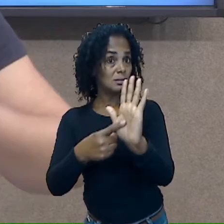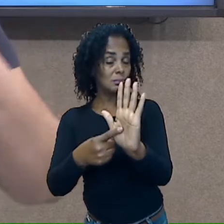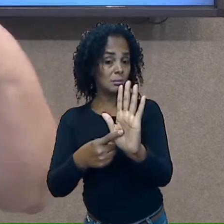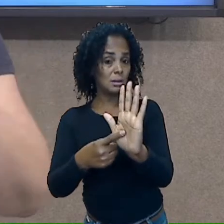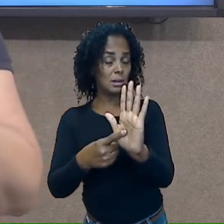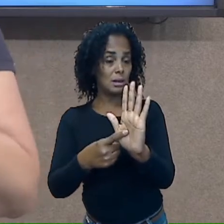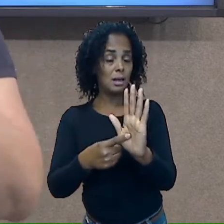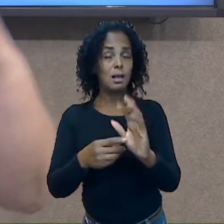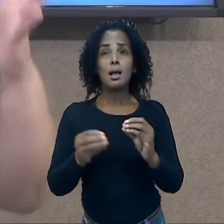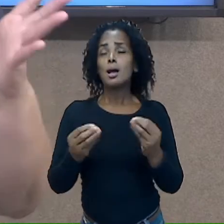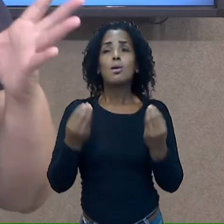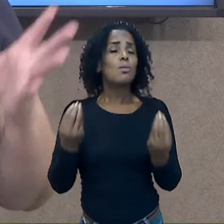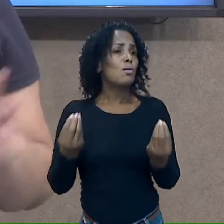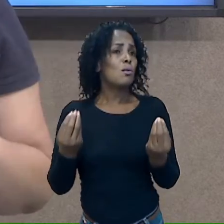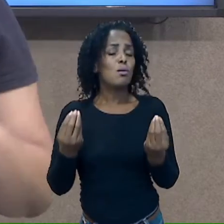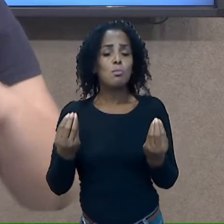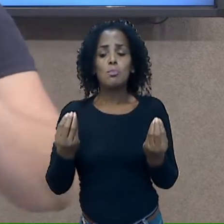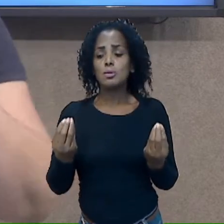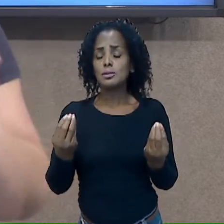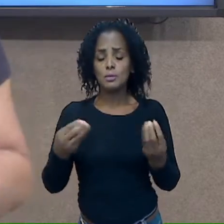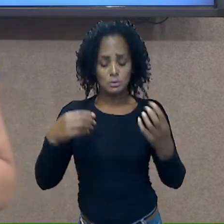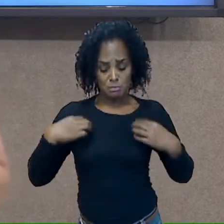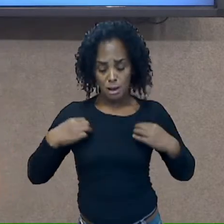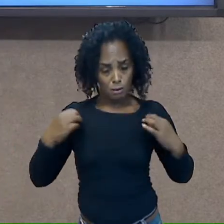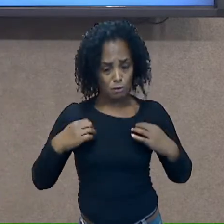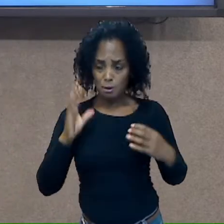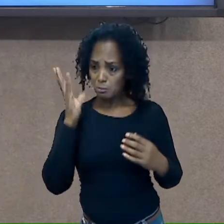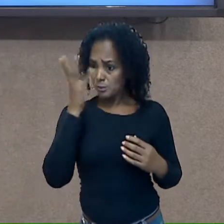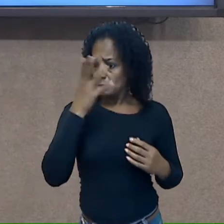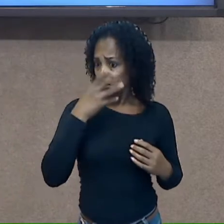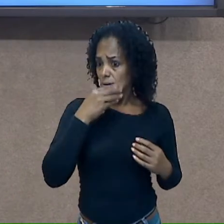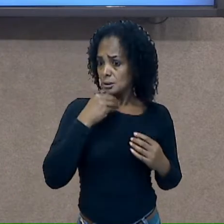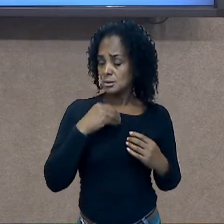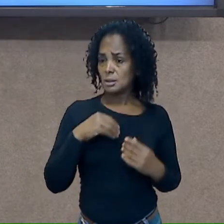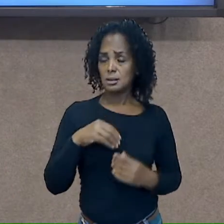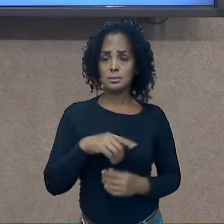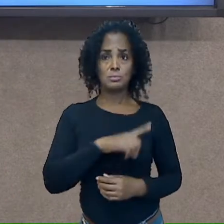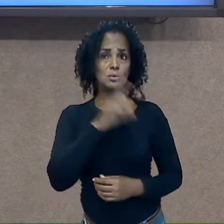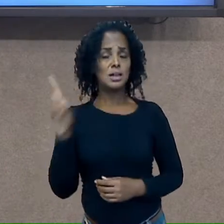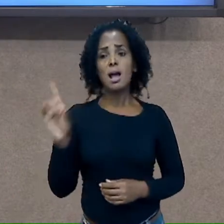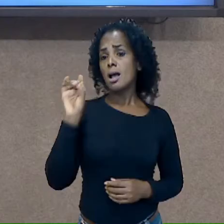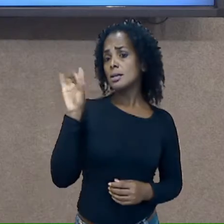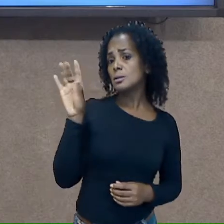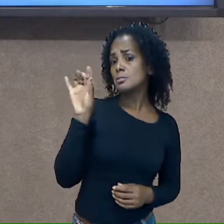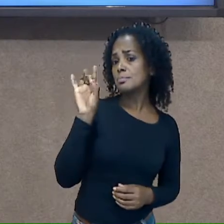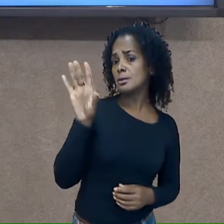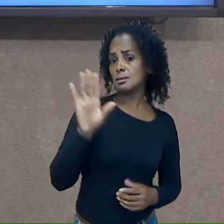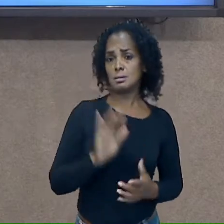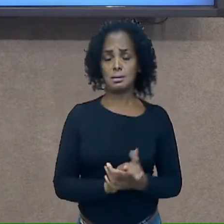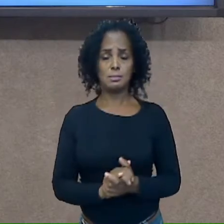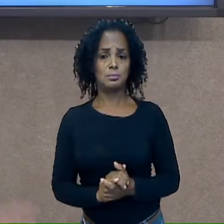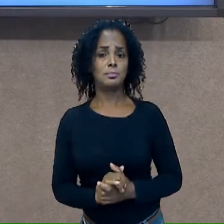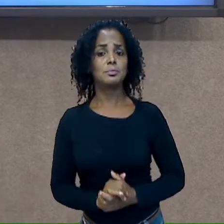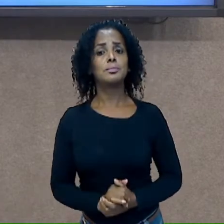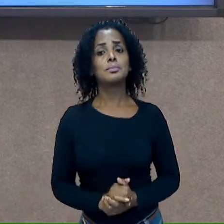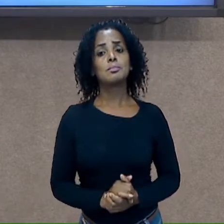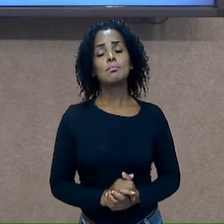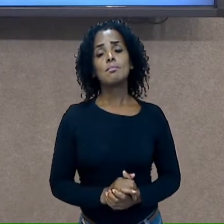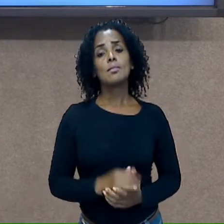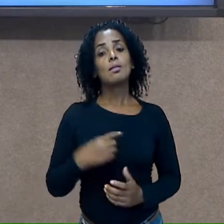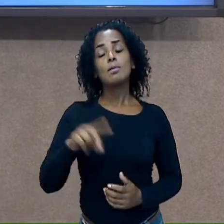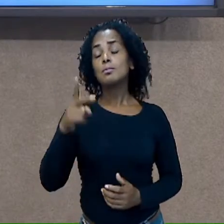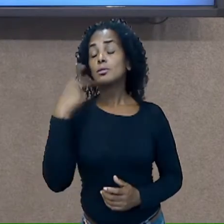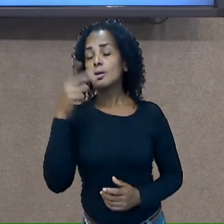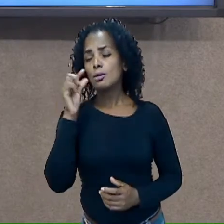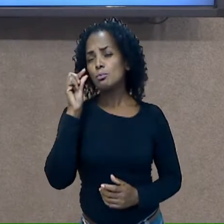como se fosse uma roupa linda que eles vão usar naquela ocasião especial. Então, isso é muito válido ressaltar. Vamos falar um